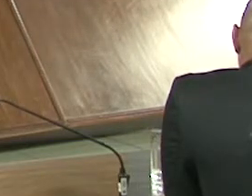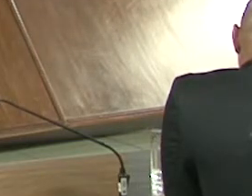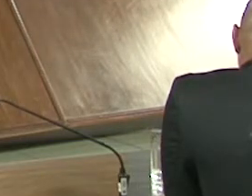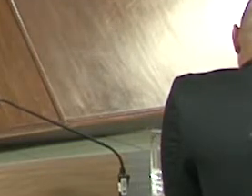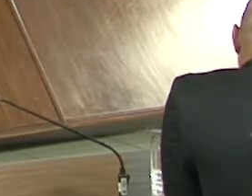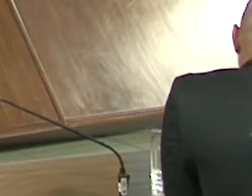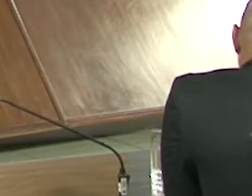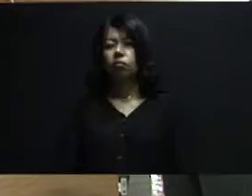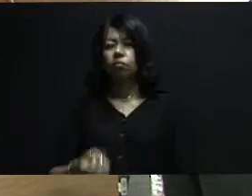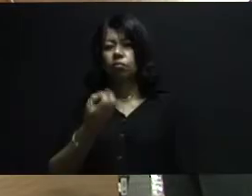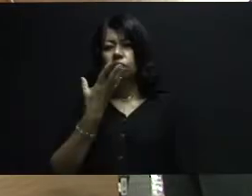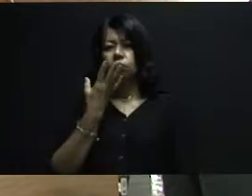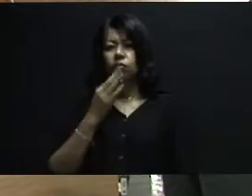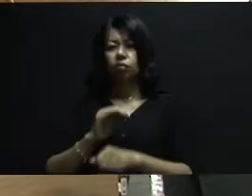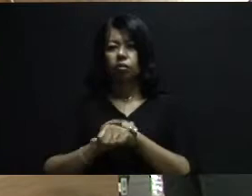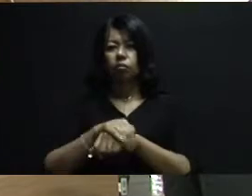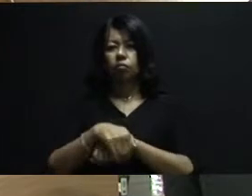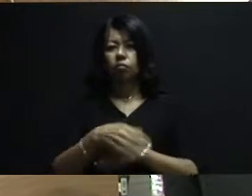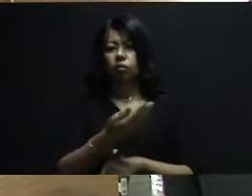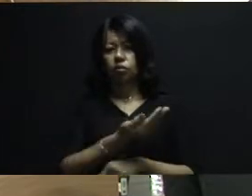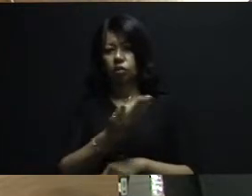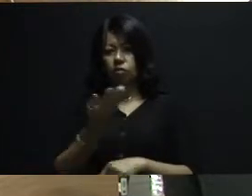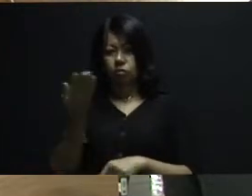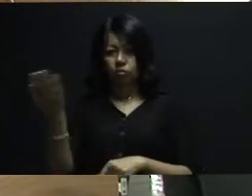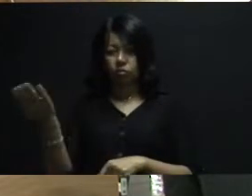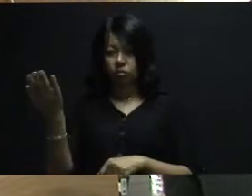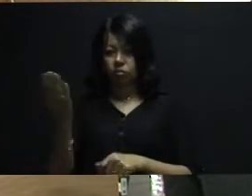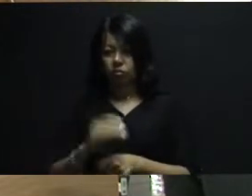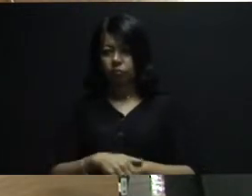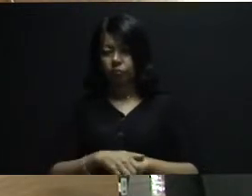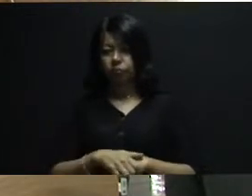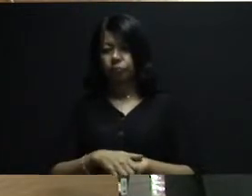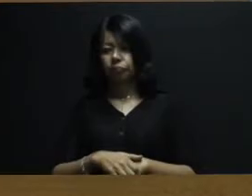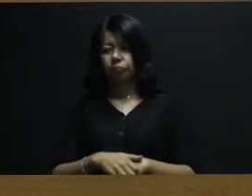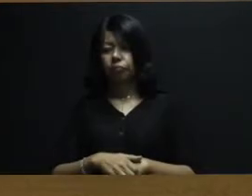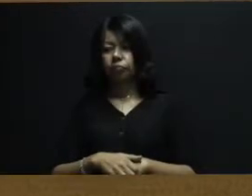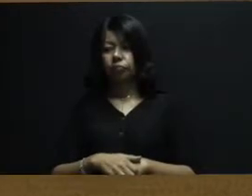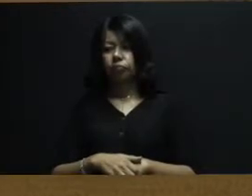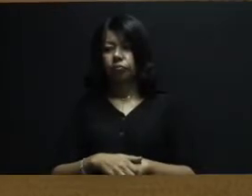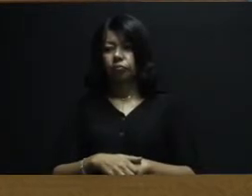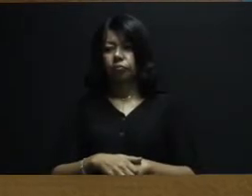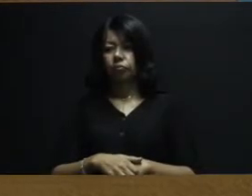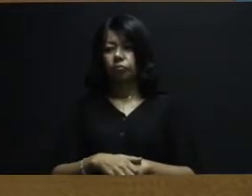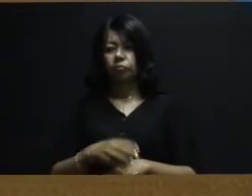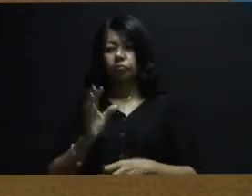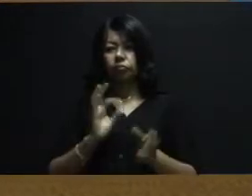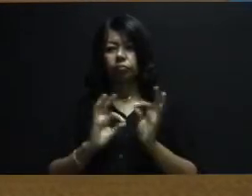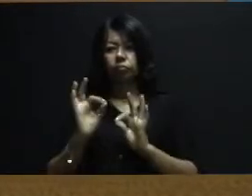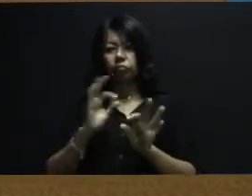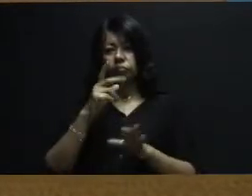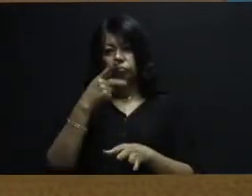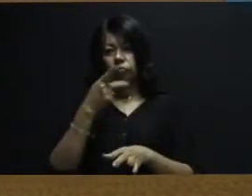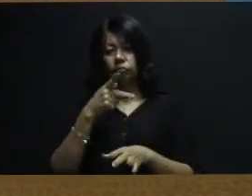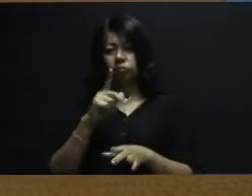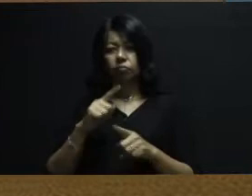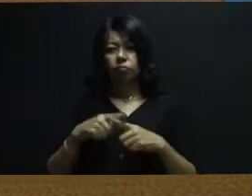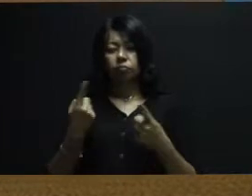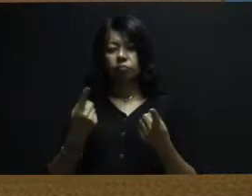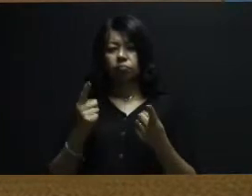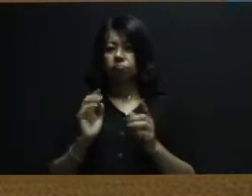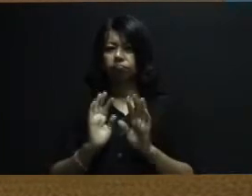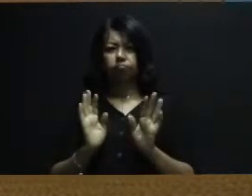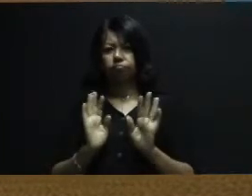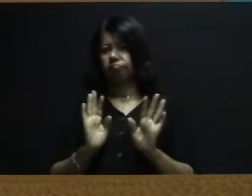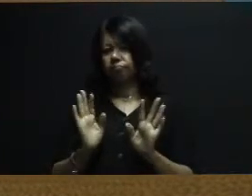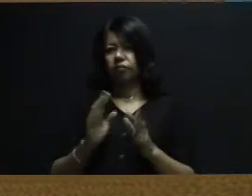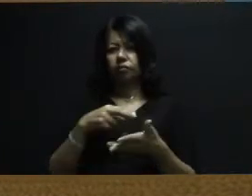Boa noite a todos, boa noite a todas. Eu havia preparado um discurso, mas não vou poupar vocês